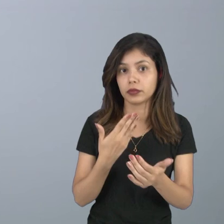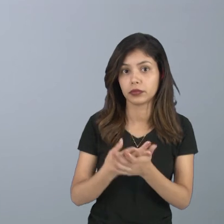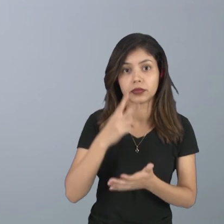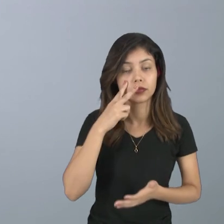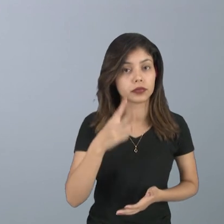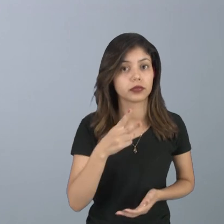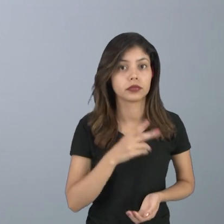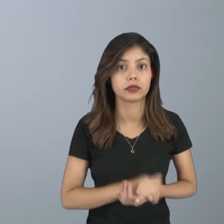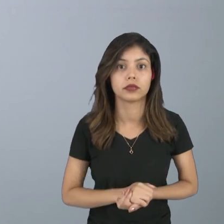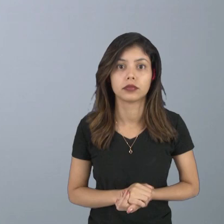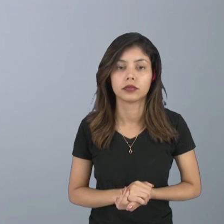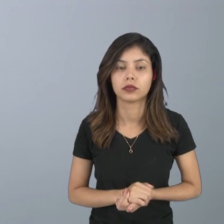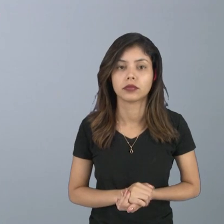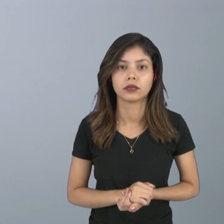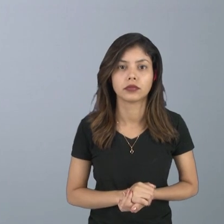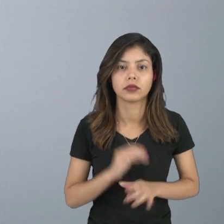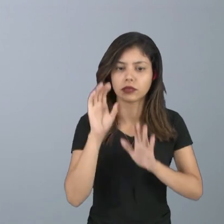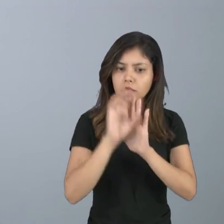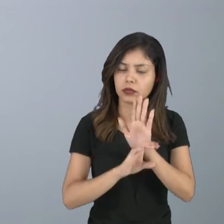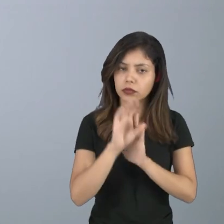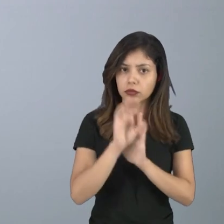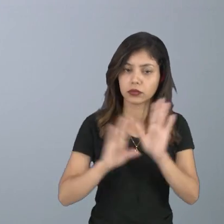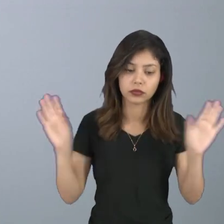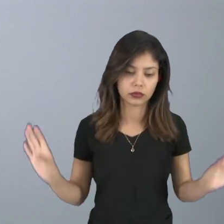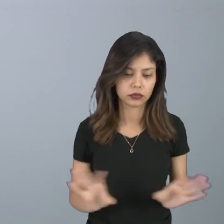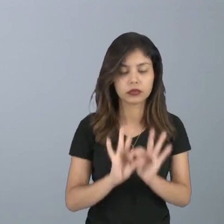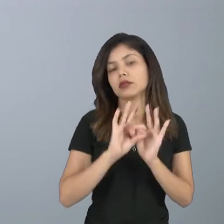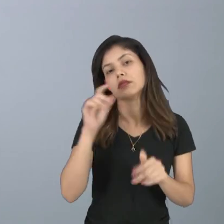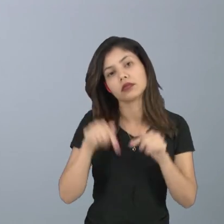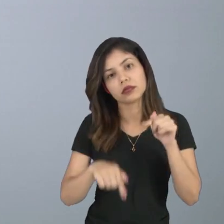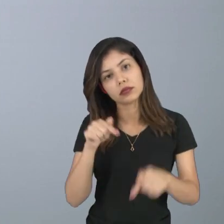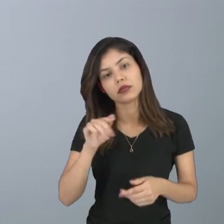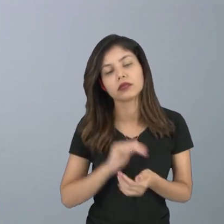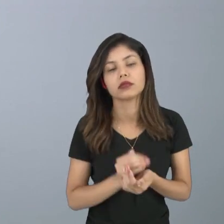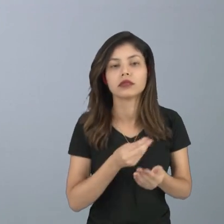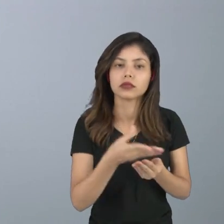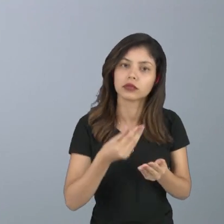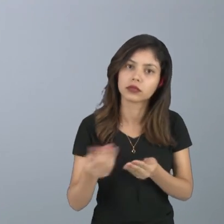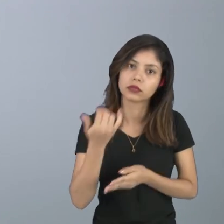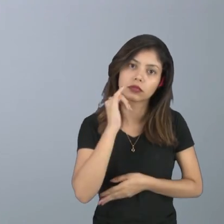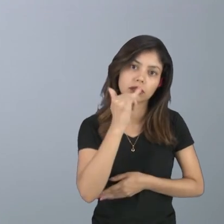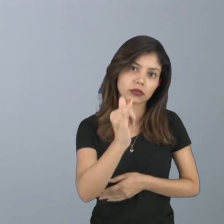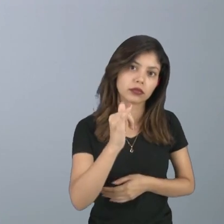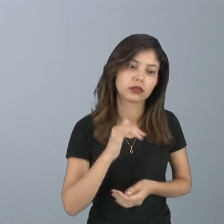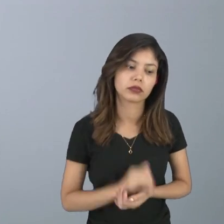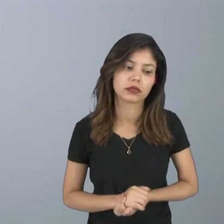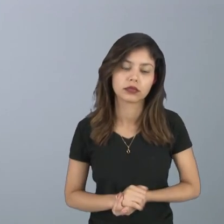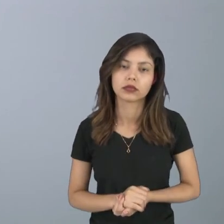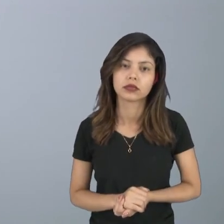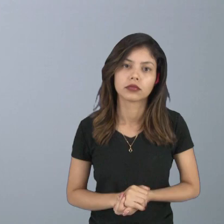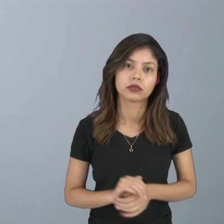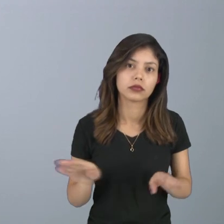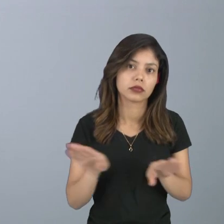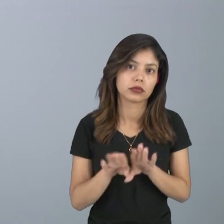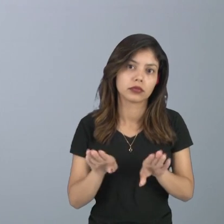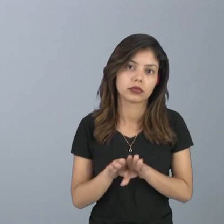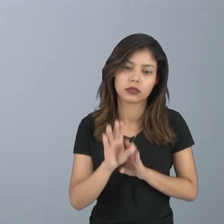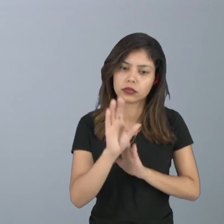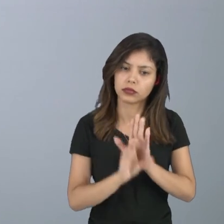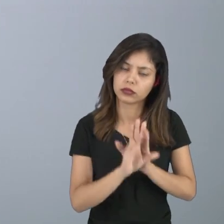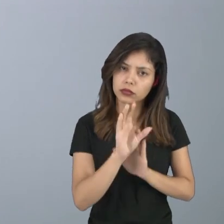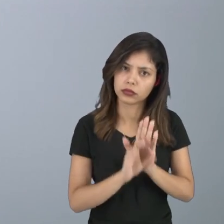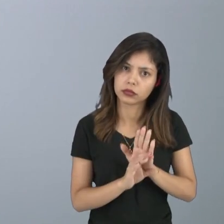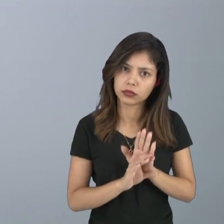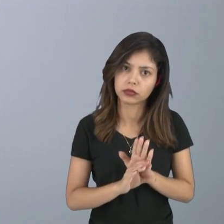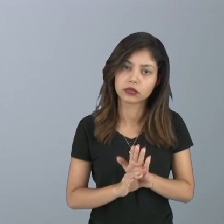gente reviu os conceitos de ligações químicas e a distribuição eletrônica e aplicamos os